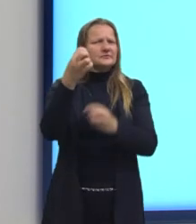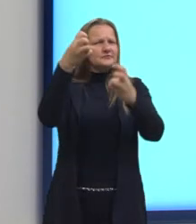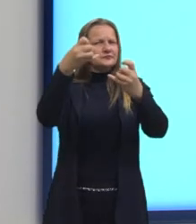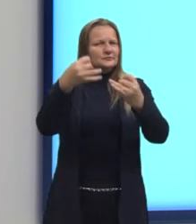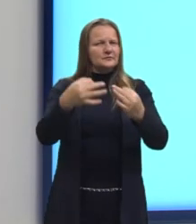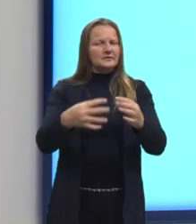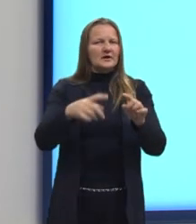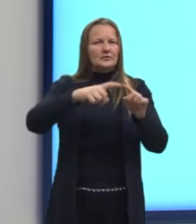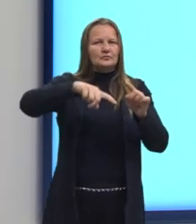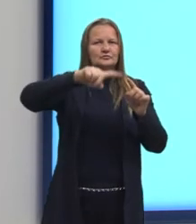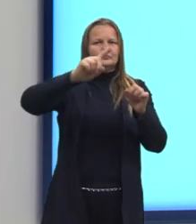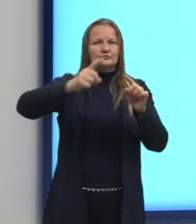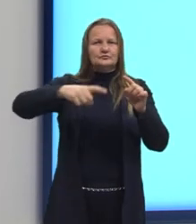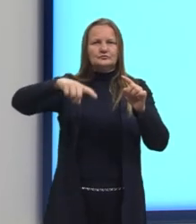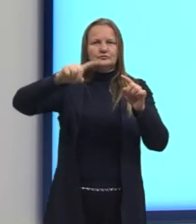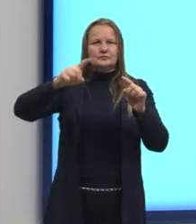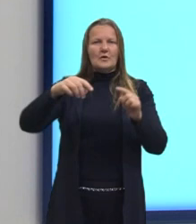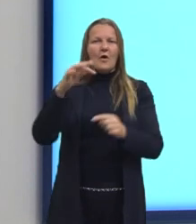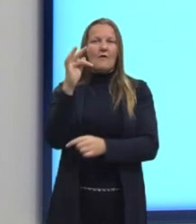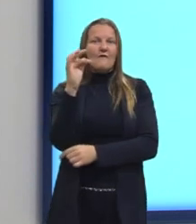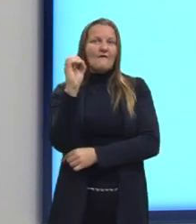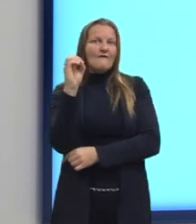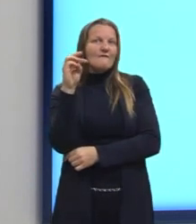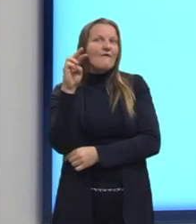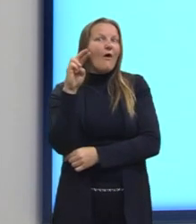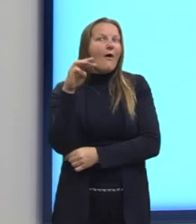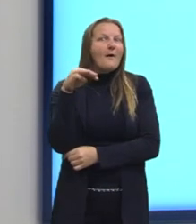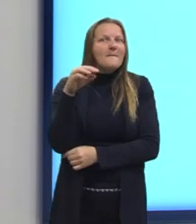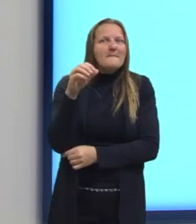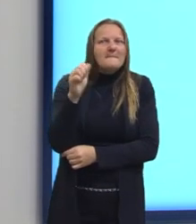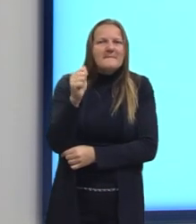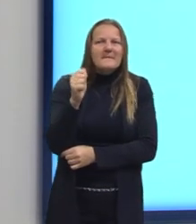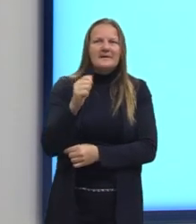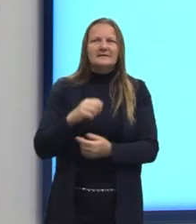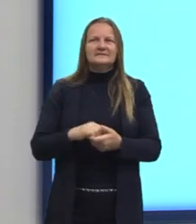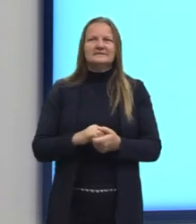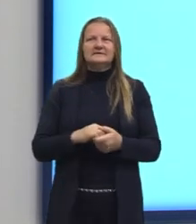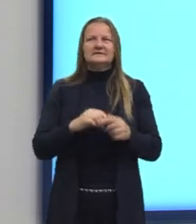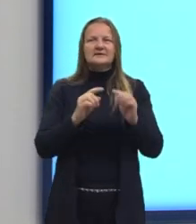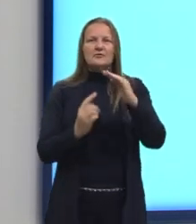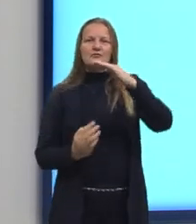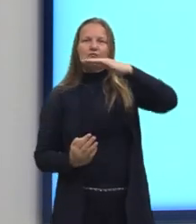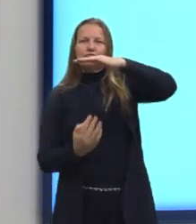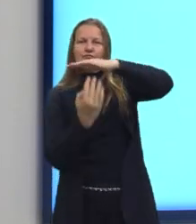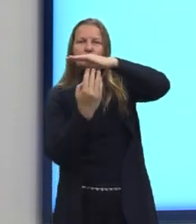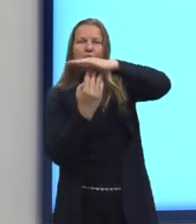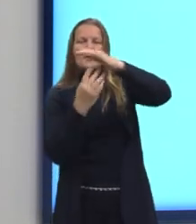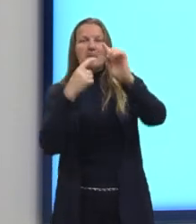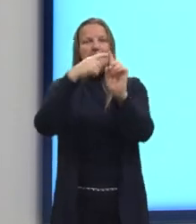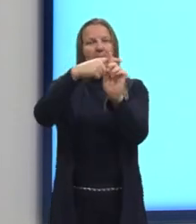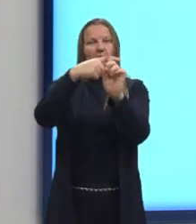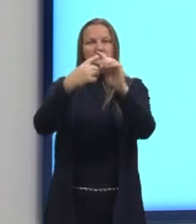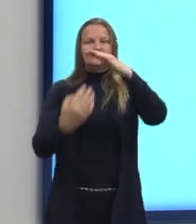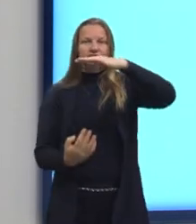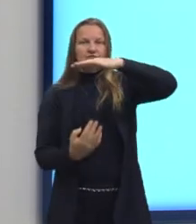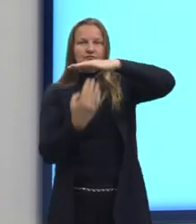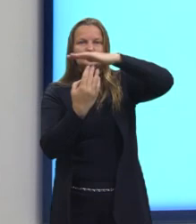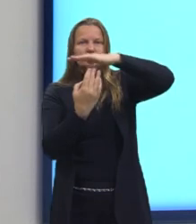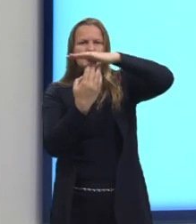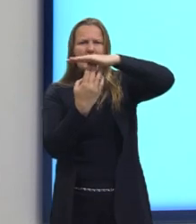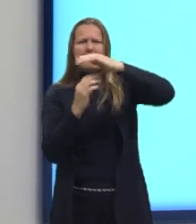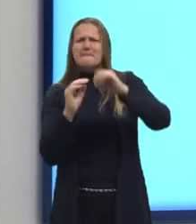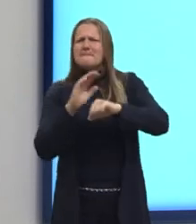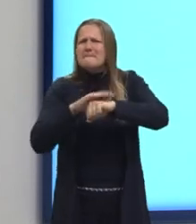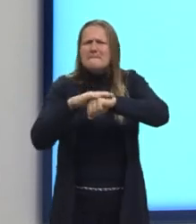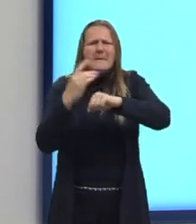da onda do formato de onda é a gente saber então que quando a gente tá num ponto Positivo né o ponto mais